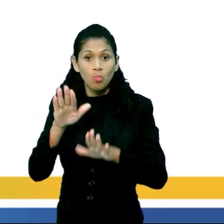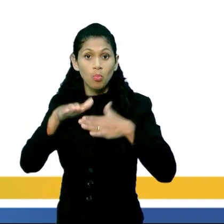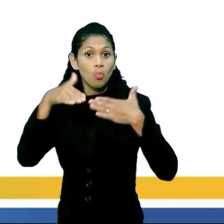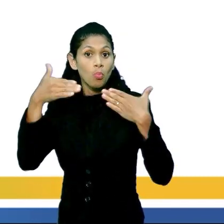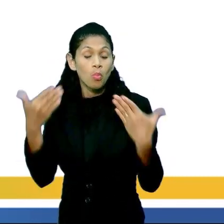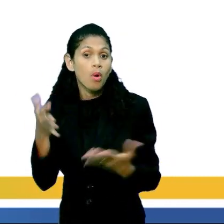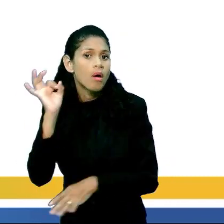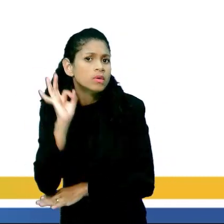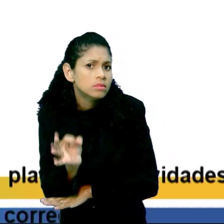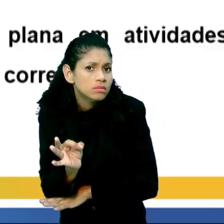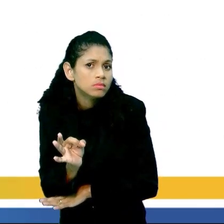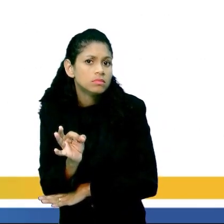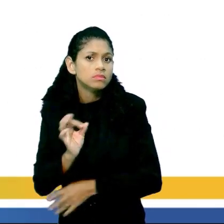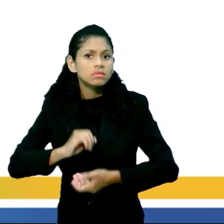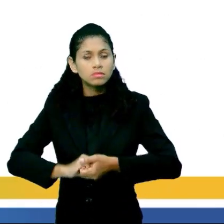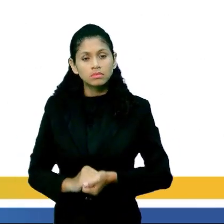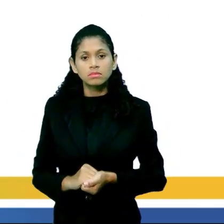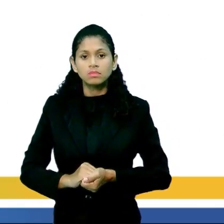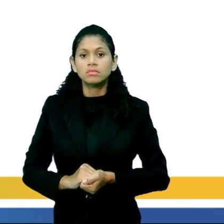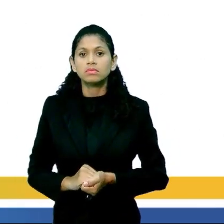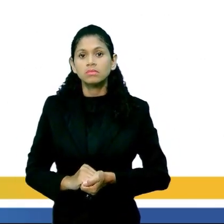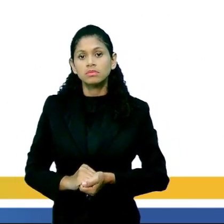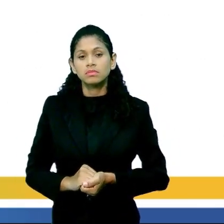a passo.